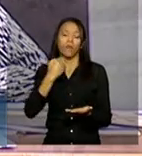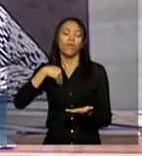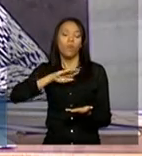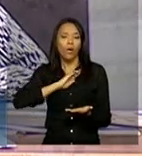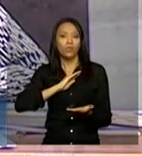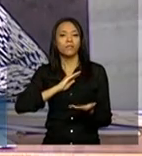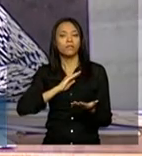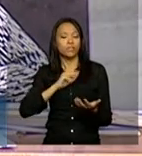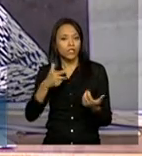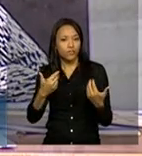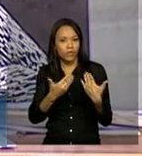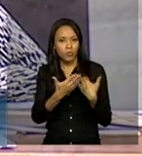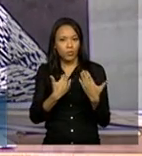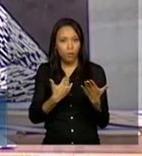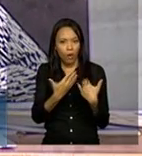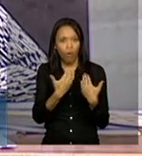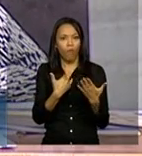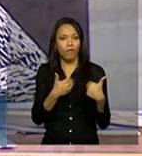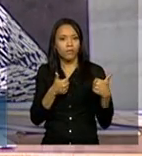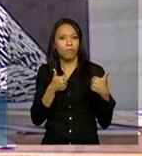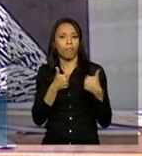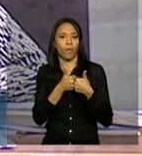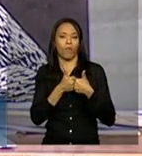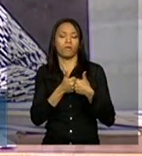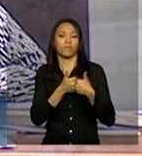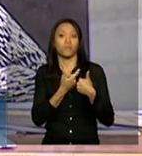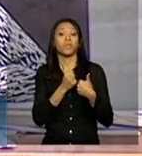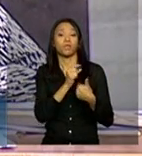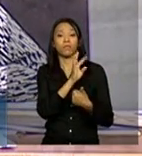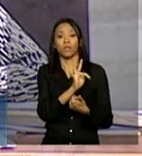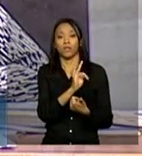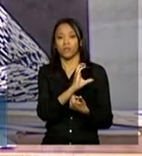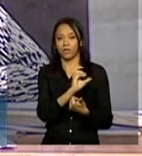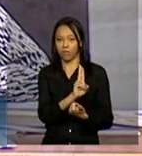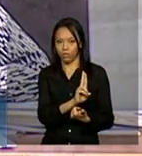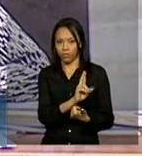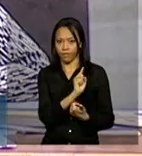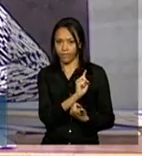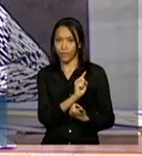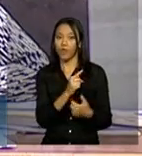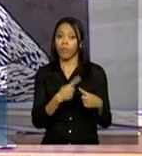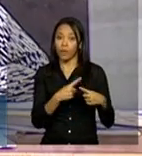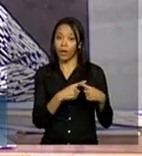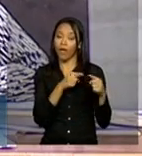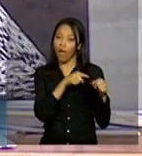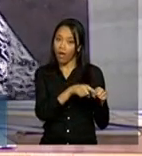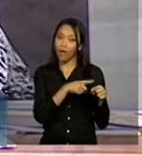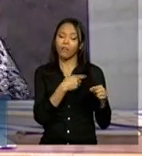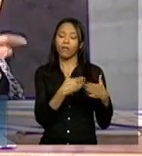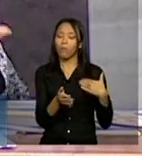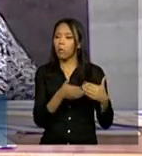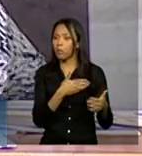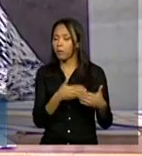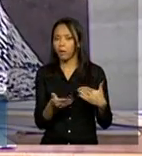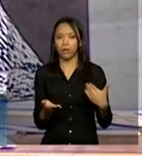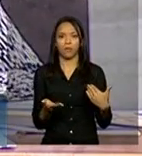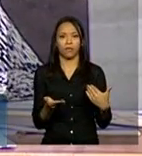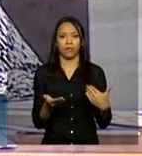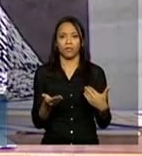muito próxima com o TCU, porque é uma posição de governo que qualquer